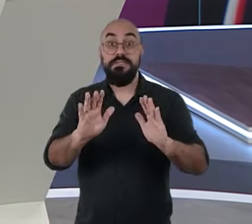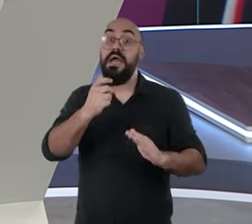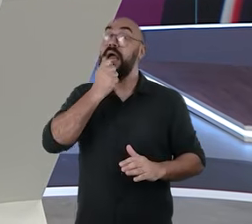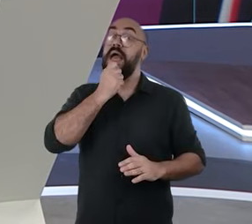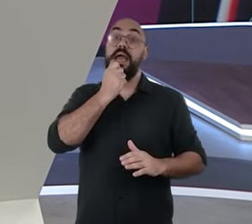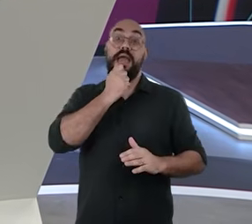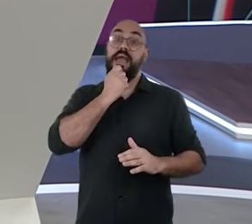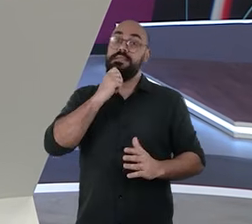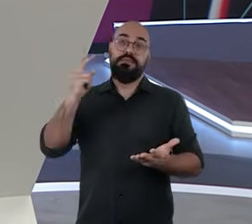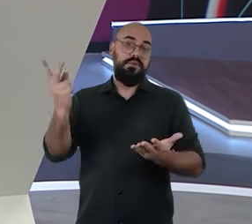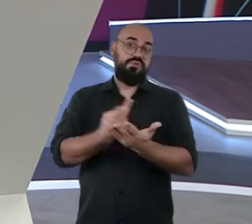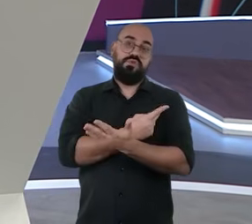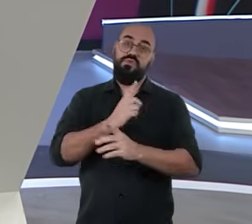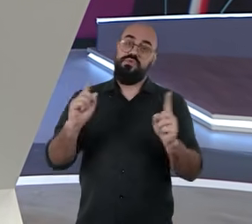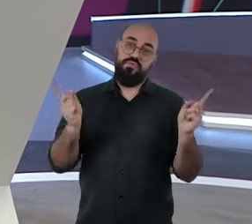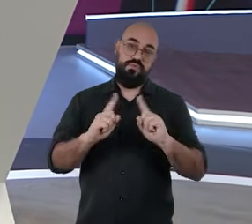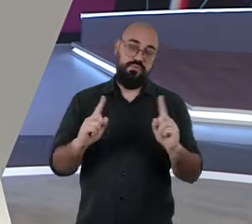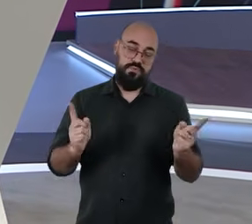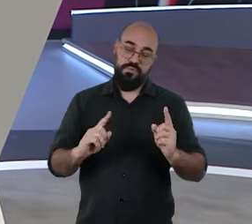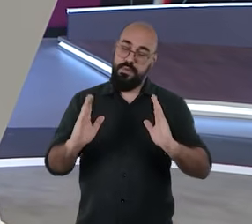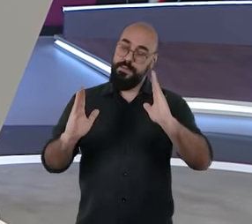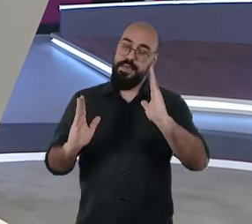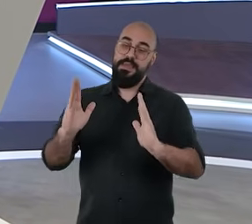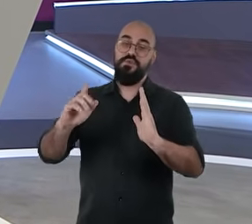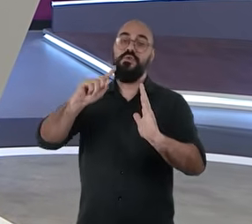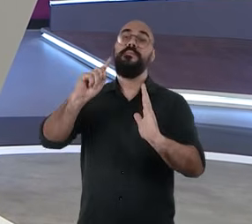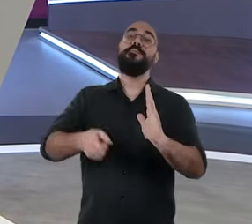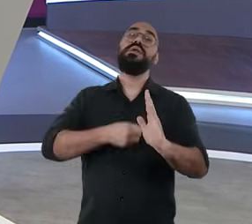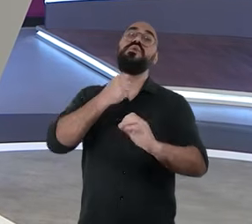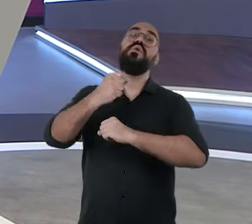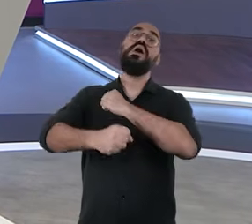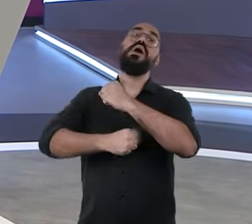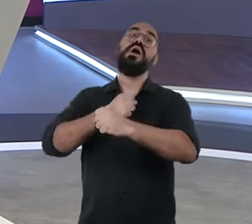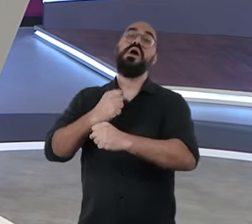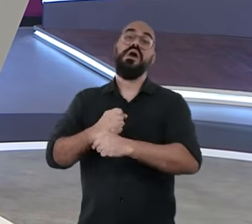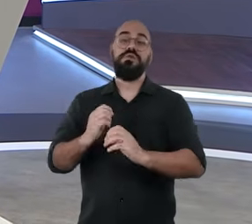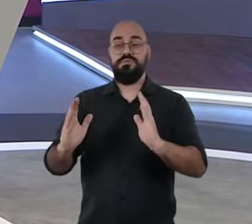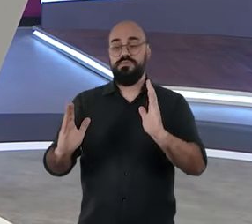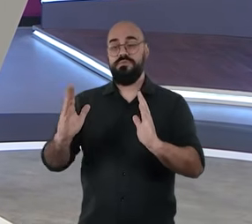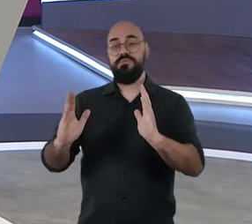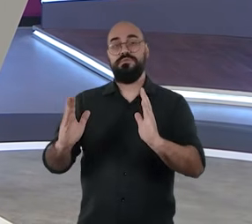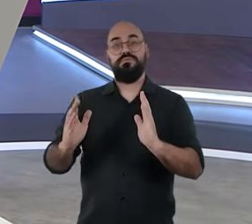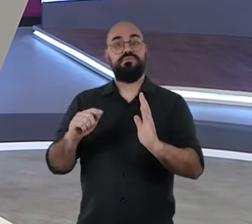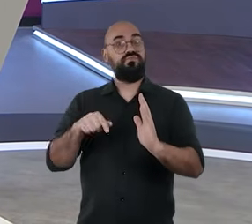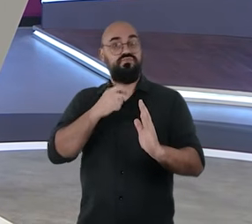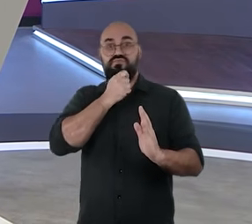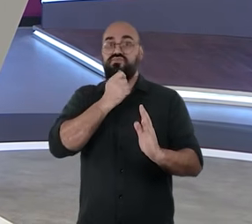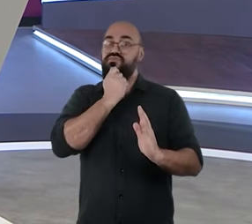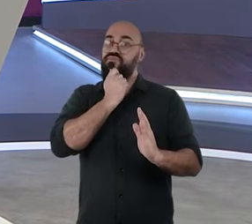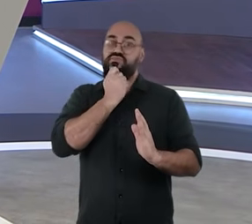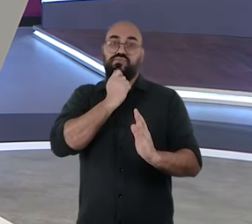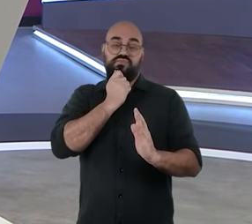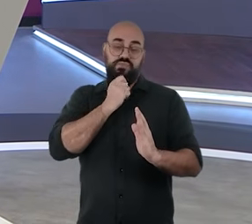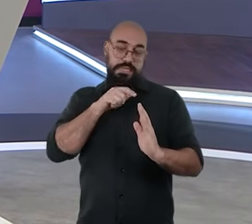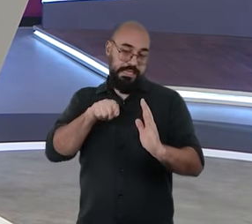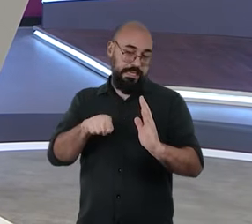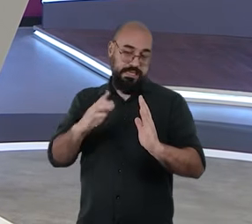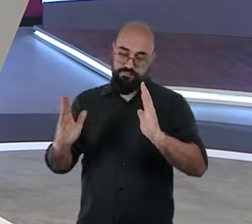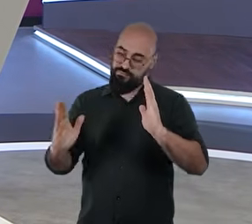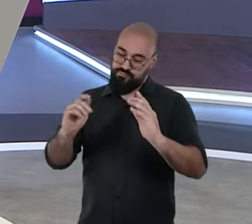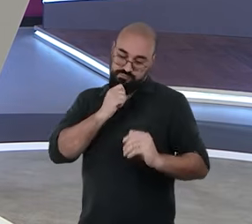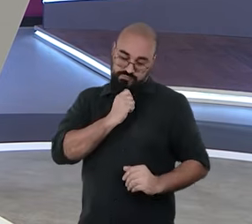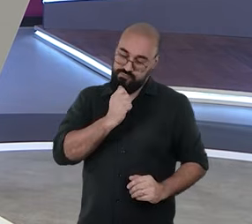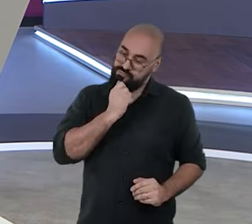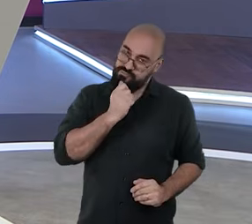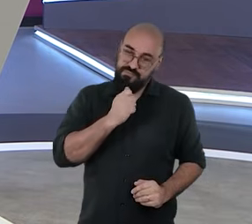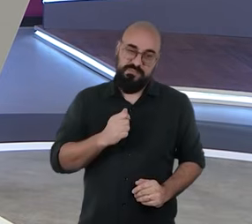Então, nós não estamos nesse 1000 anos de melhora, nesse milênio de melhora. Nós não chegamos nesse período ainda.